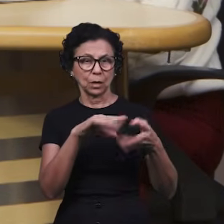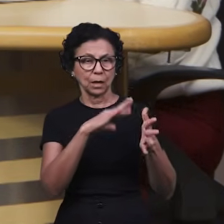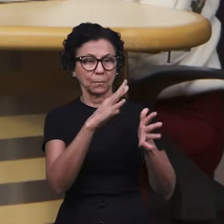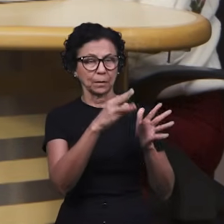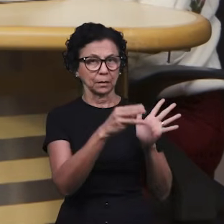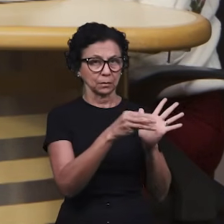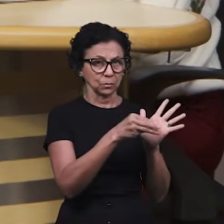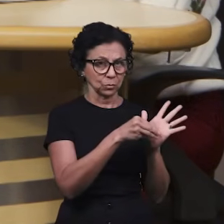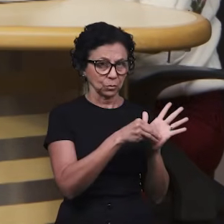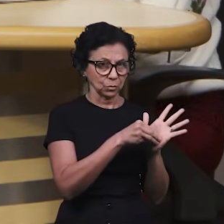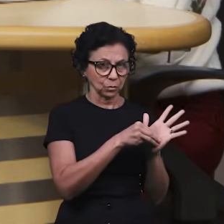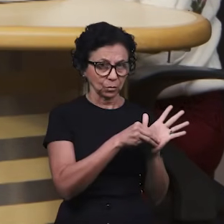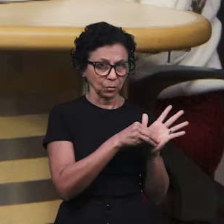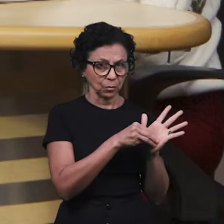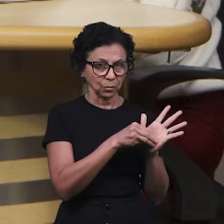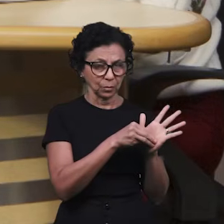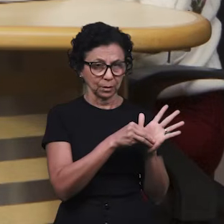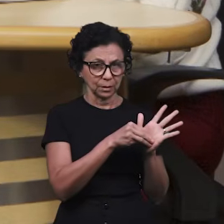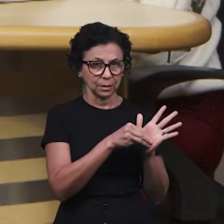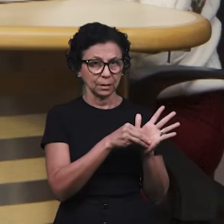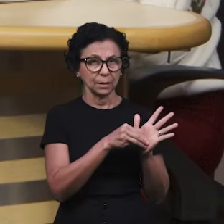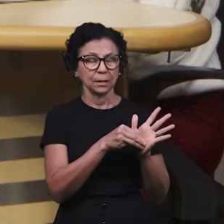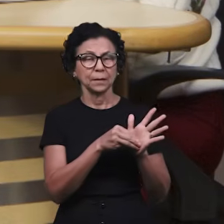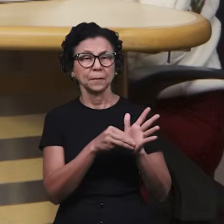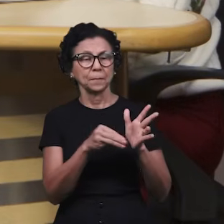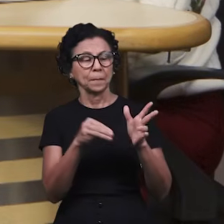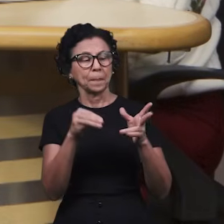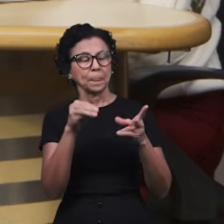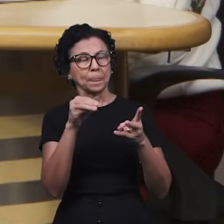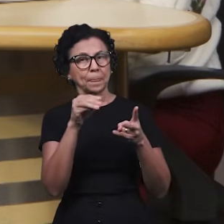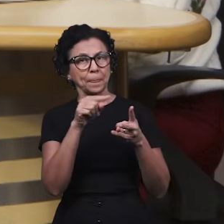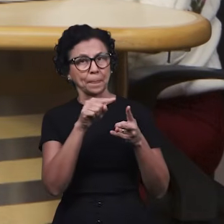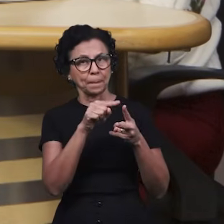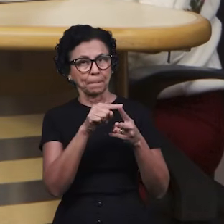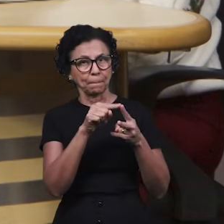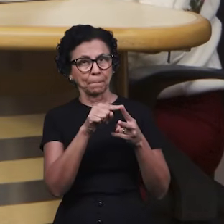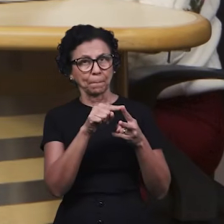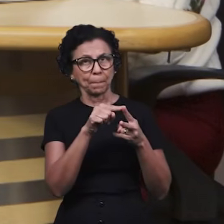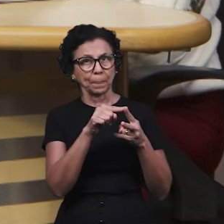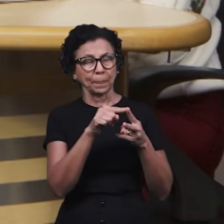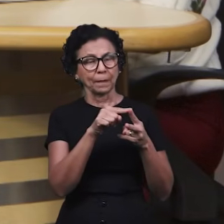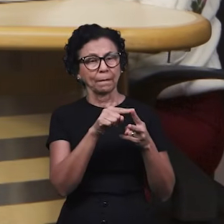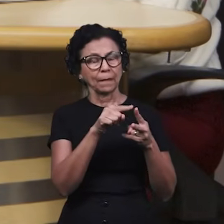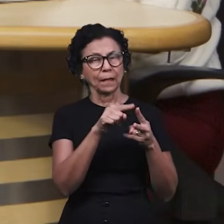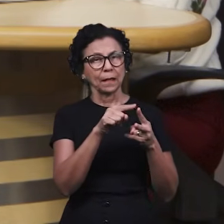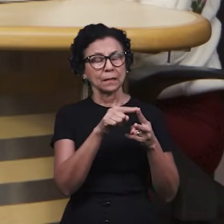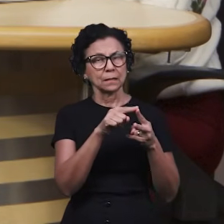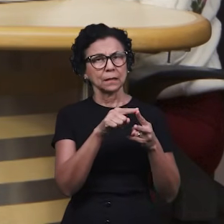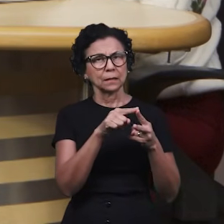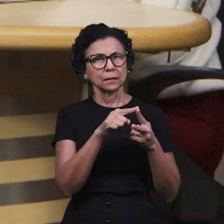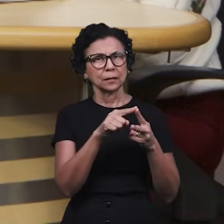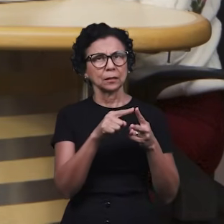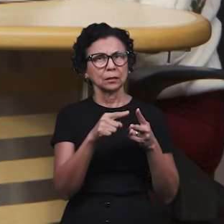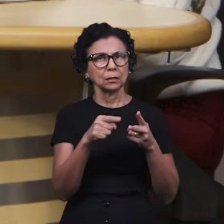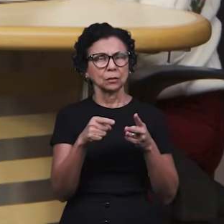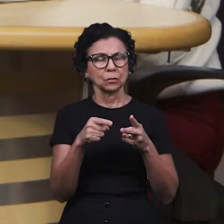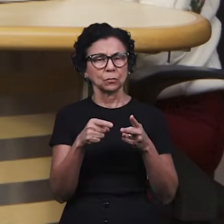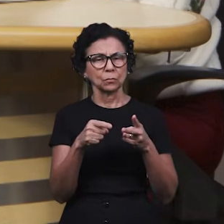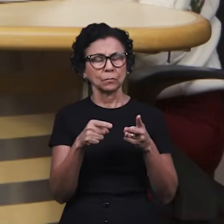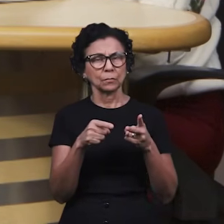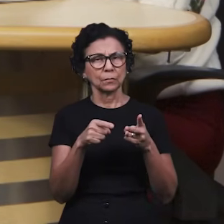Então, elas são da mesma região. A missão Amazônia, o percurso é diferente da